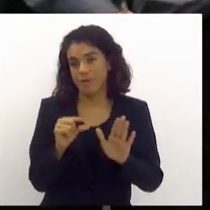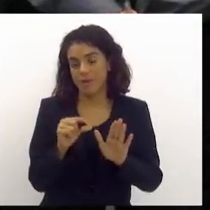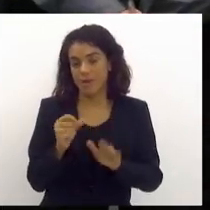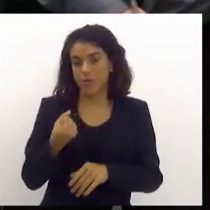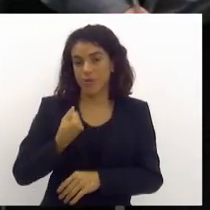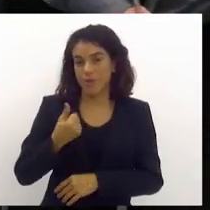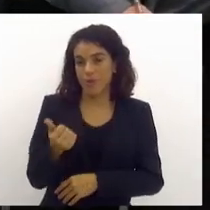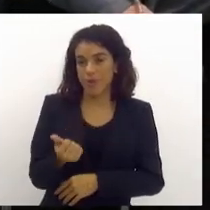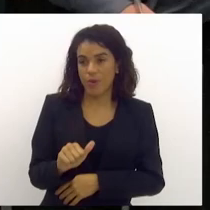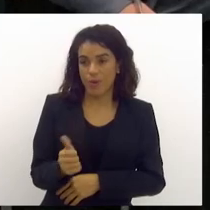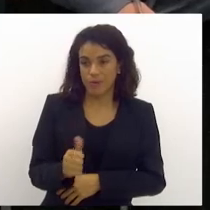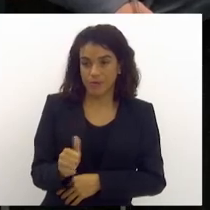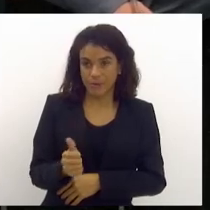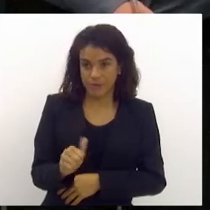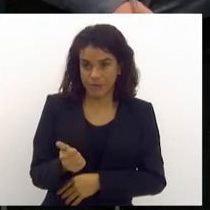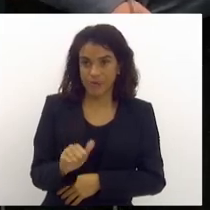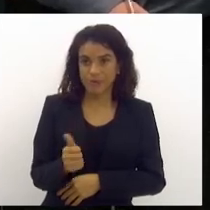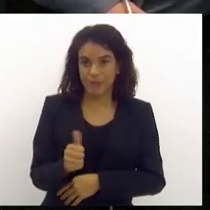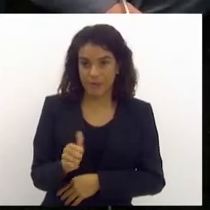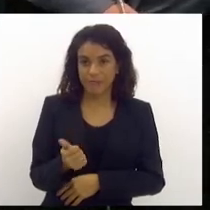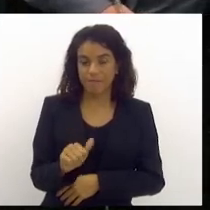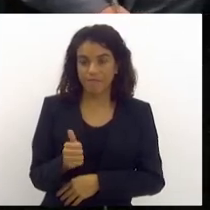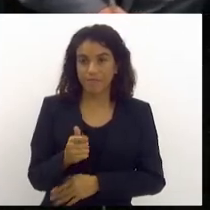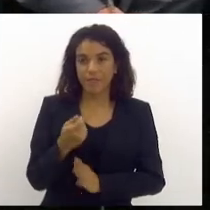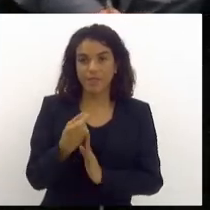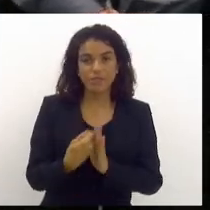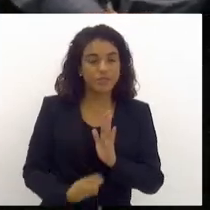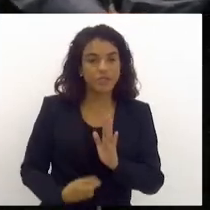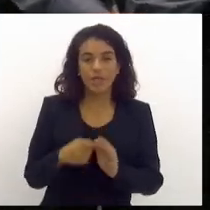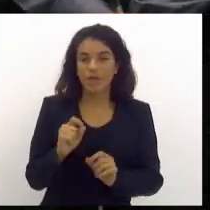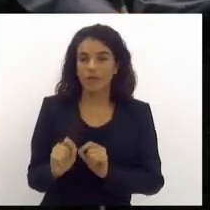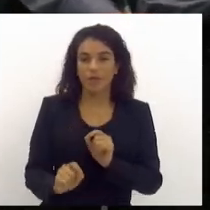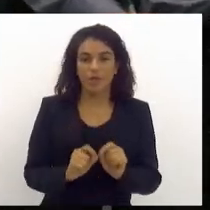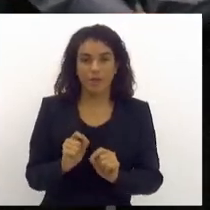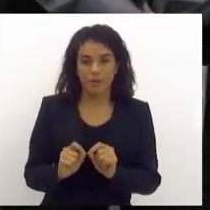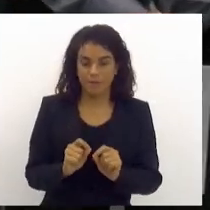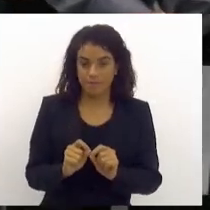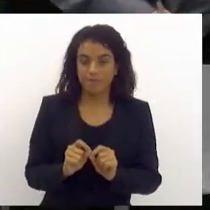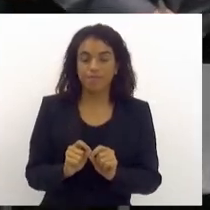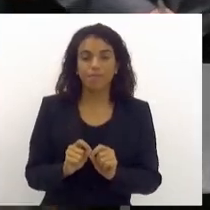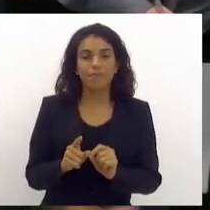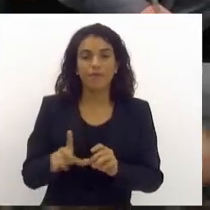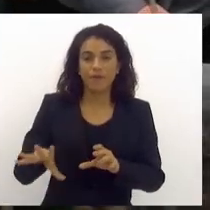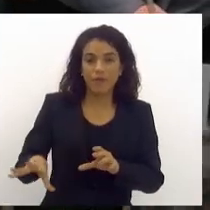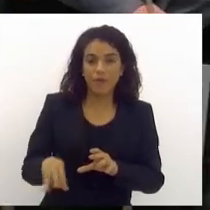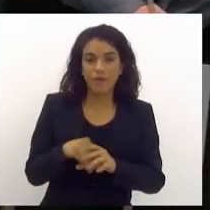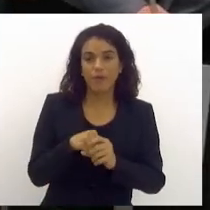11, onde ela escreve o seguinte,